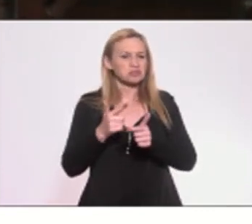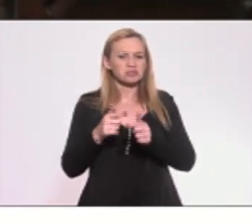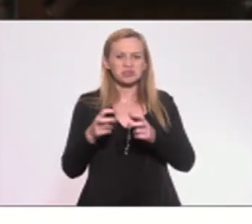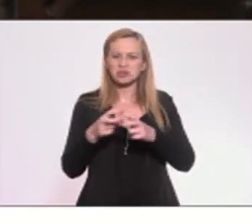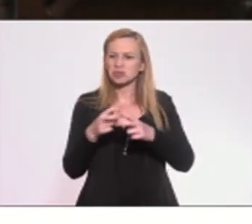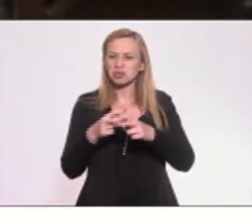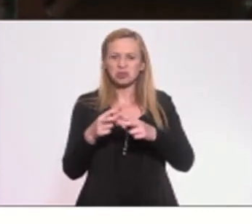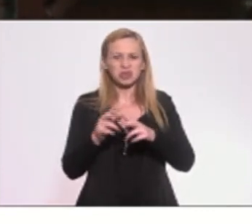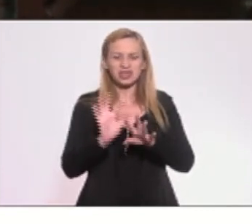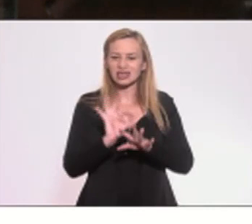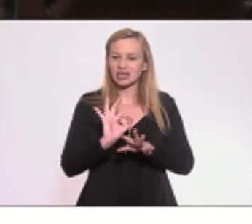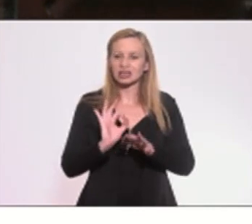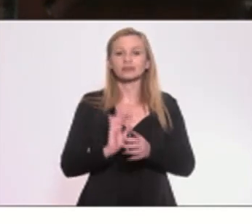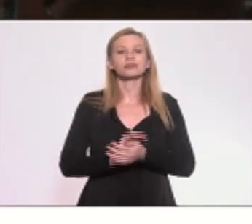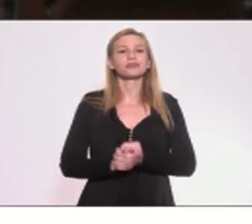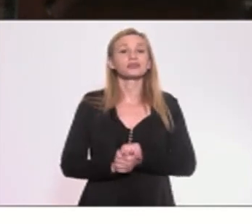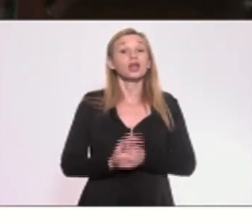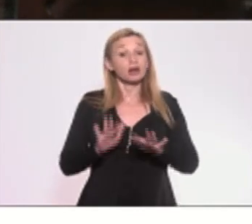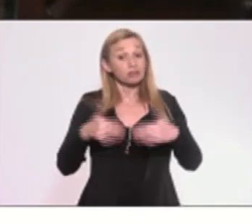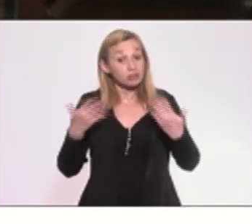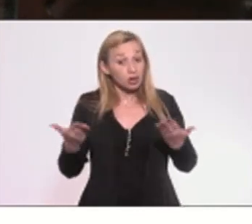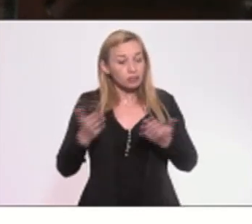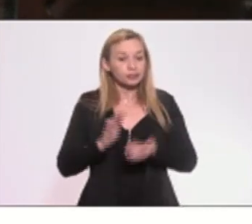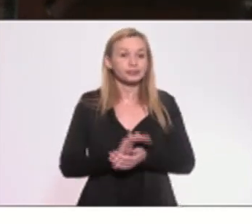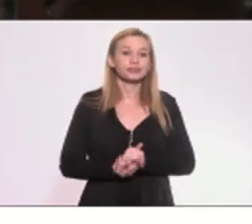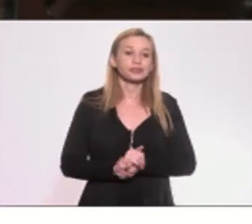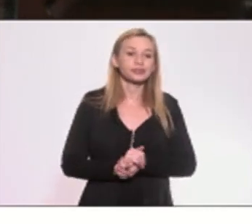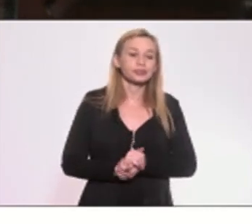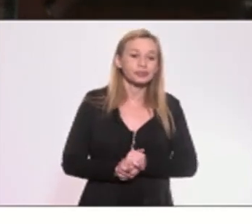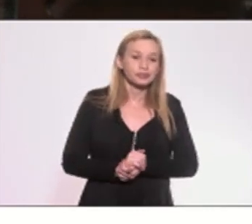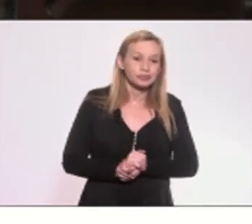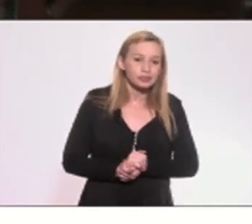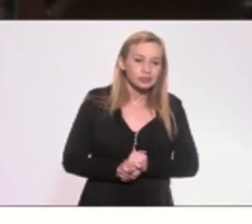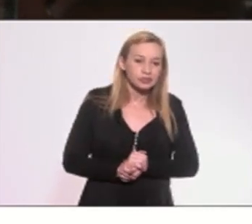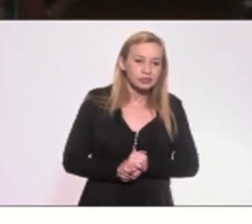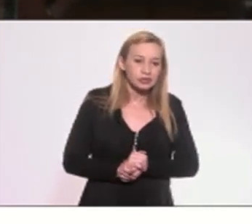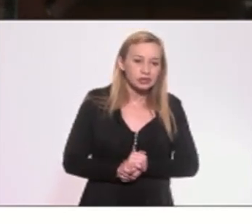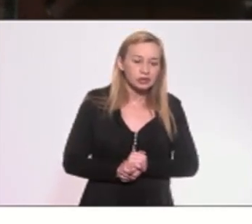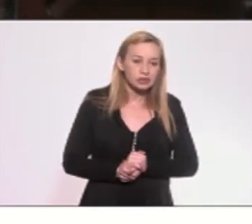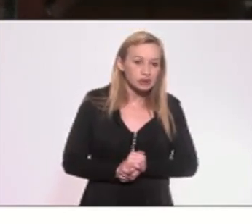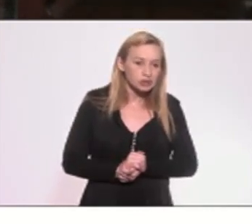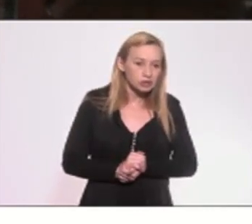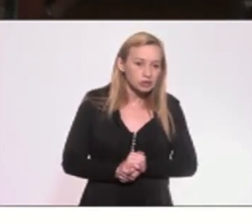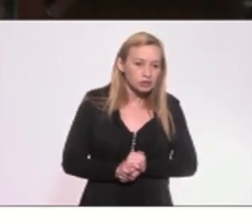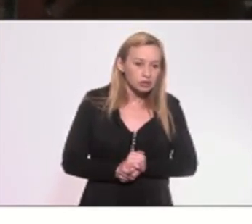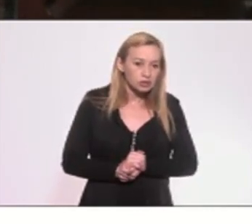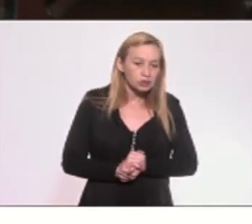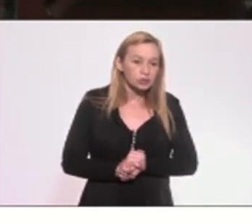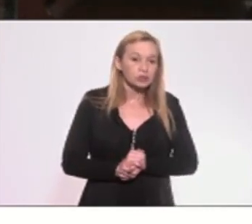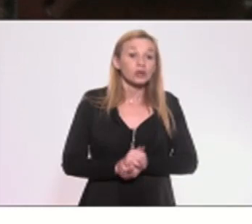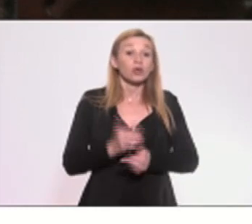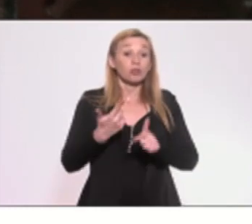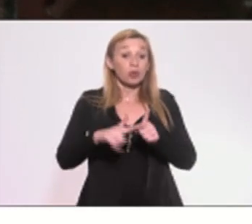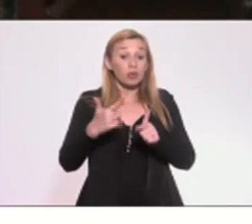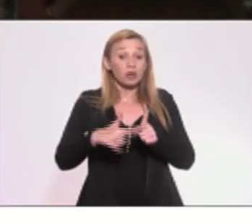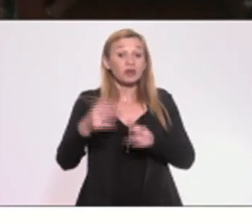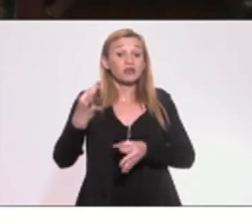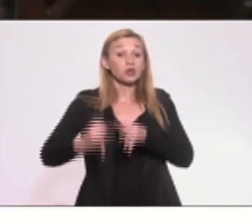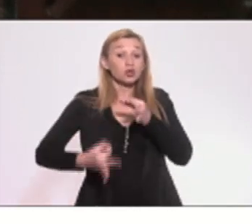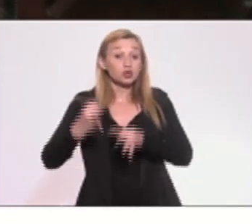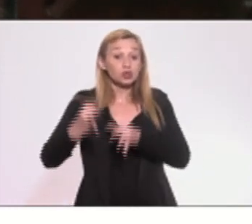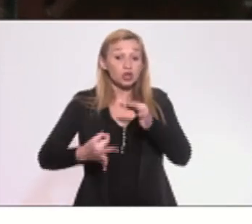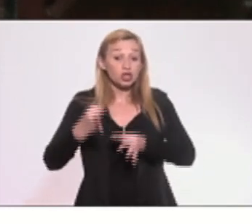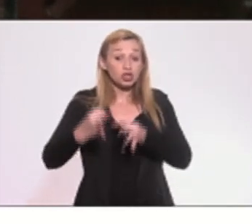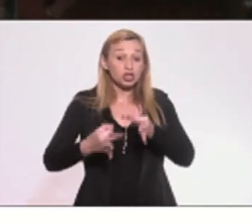deveria acontecer. Então, que fiquem claro para os senhores, o problema foi criado do judiciário e entregue aos